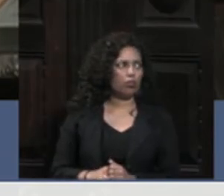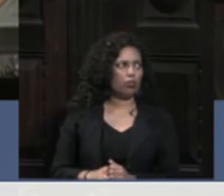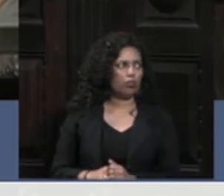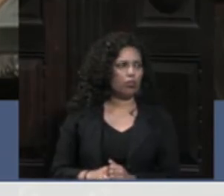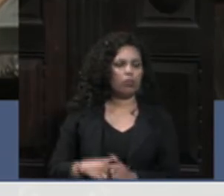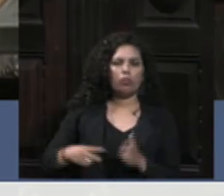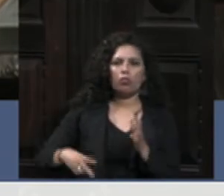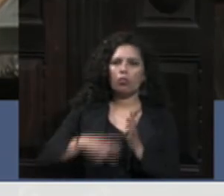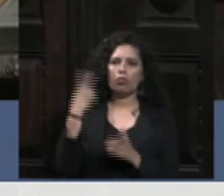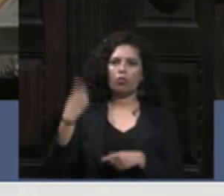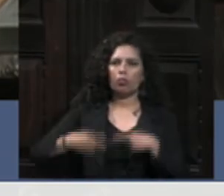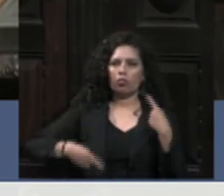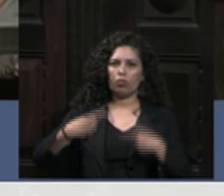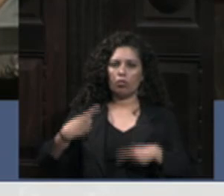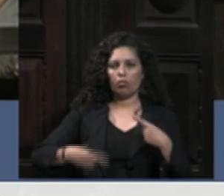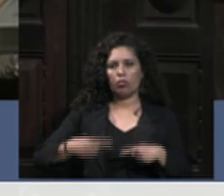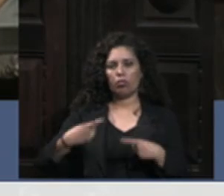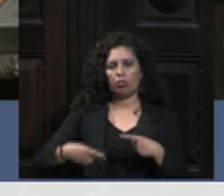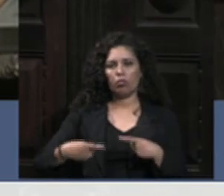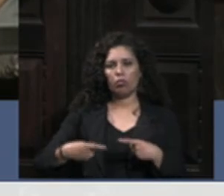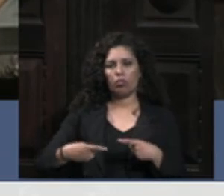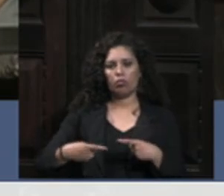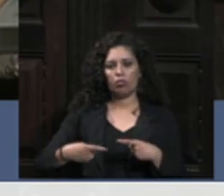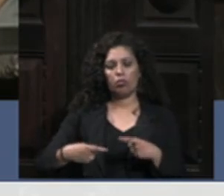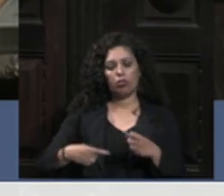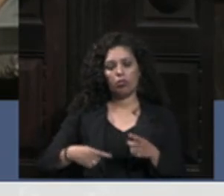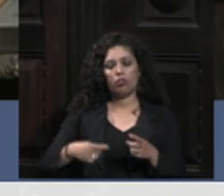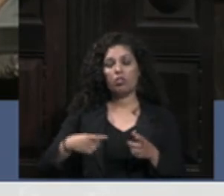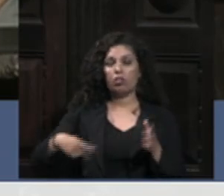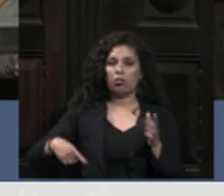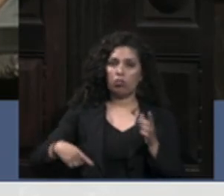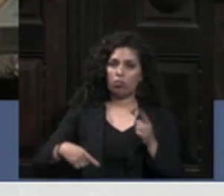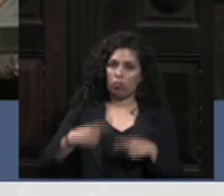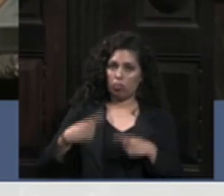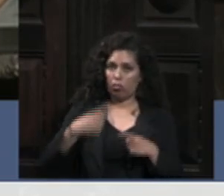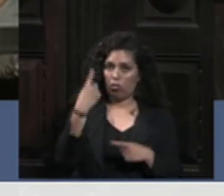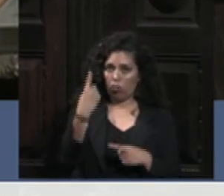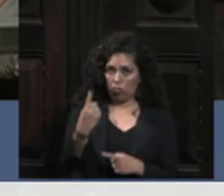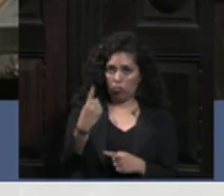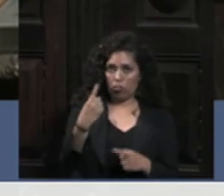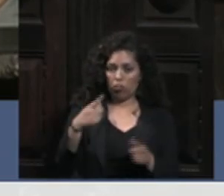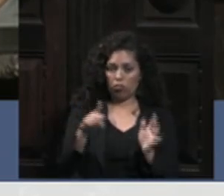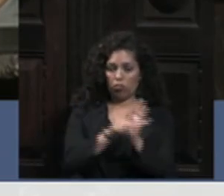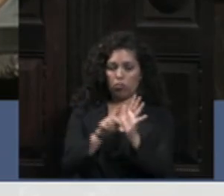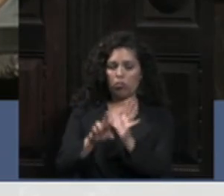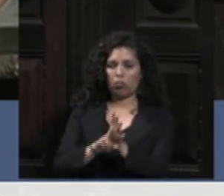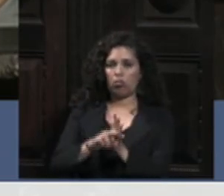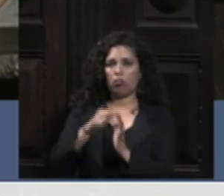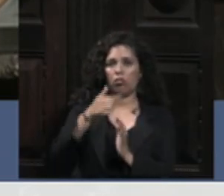Em segunda discussão, em discussão única, projeto de resolução